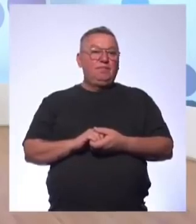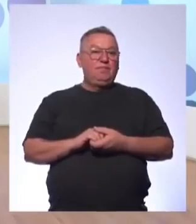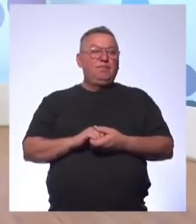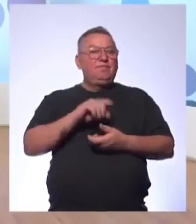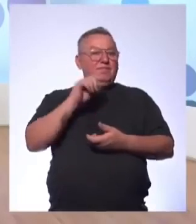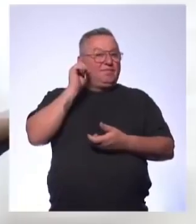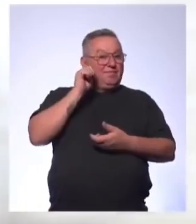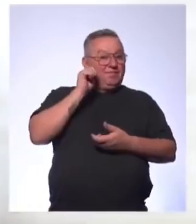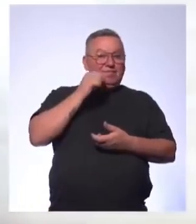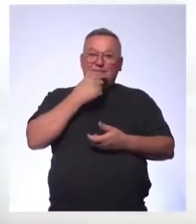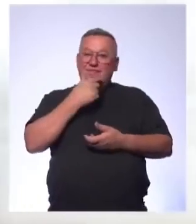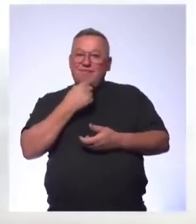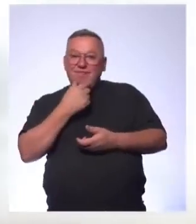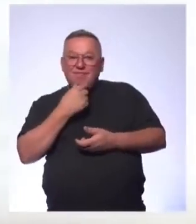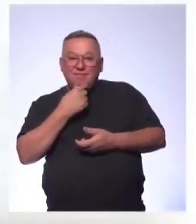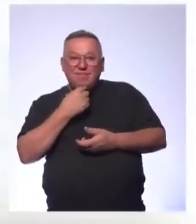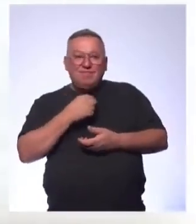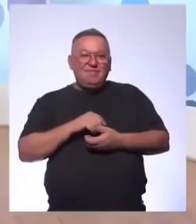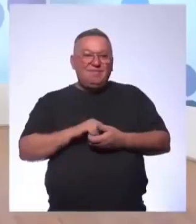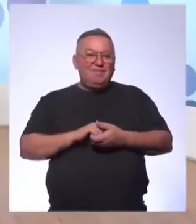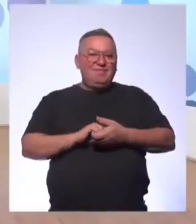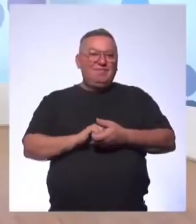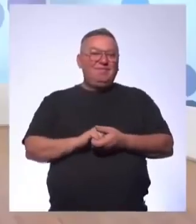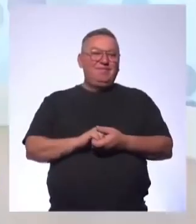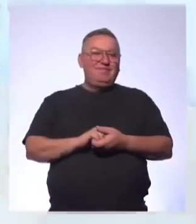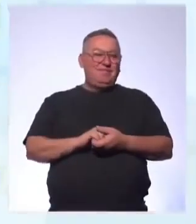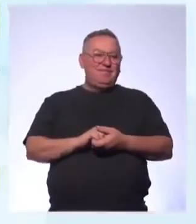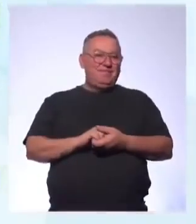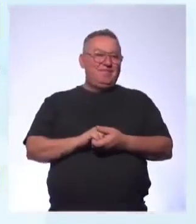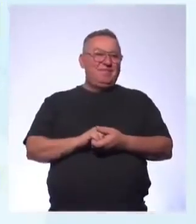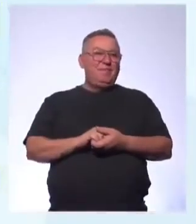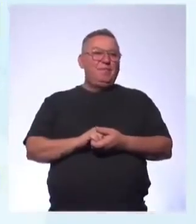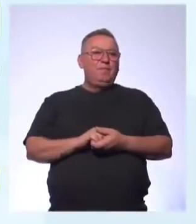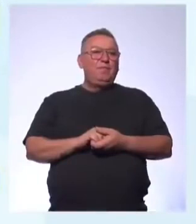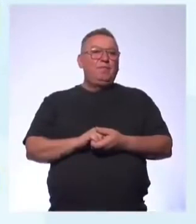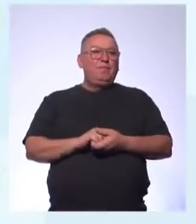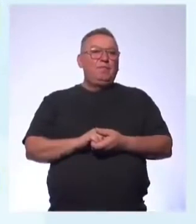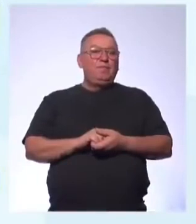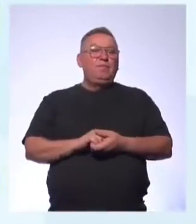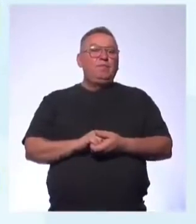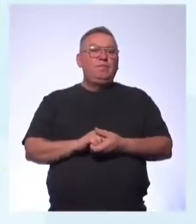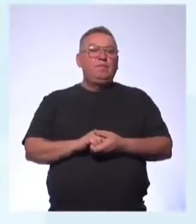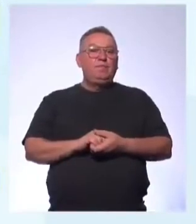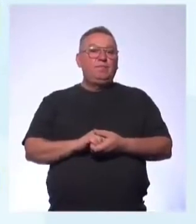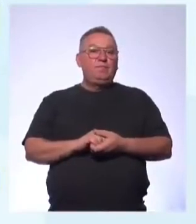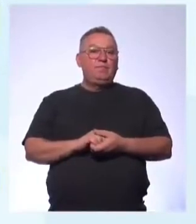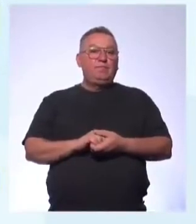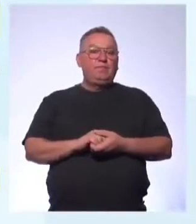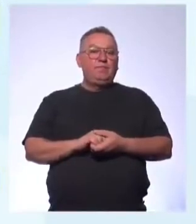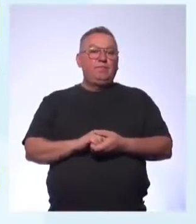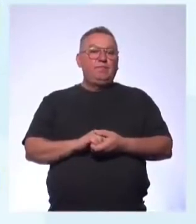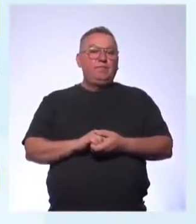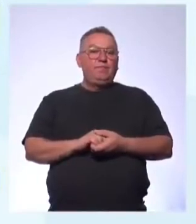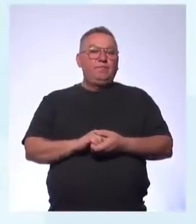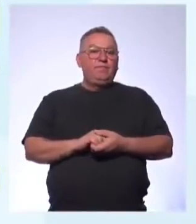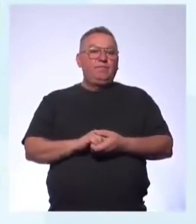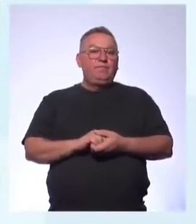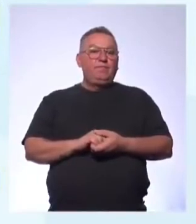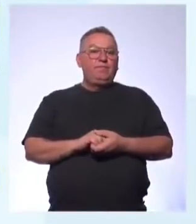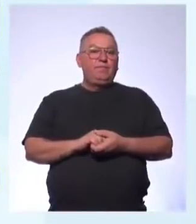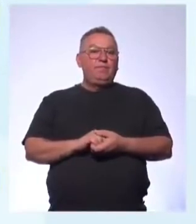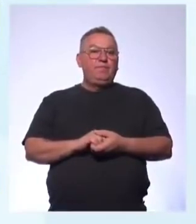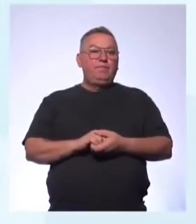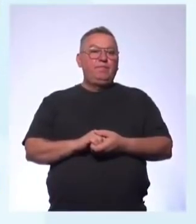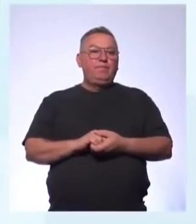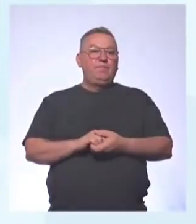ele é o menino, né, gente? Yeah, Vamos lá? that's it. Por favor, diretor. Vamos lá. Hello, João. Hi, Sarah. How are